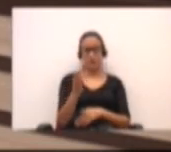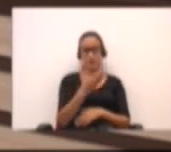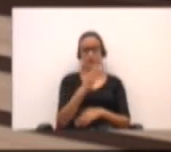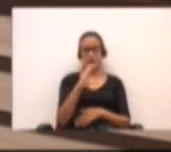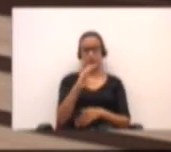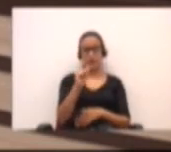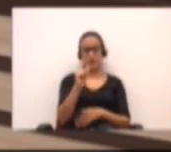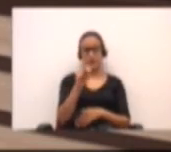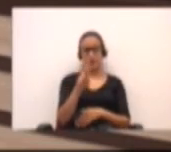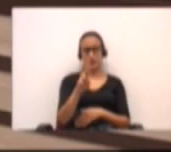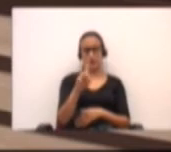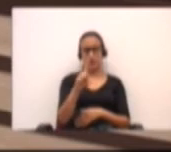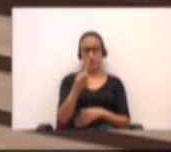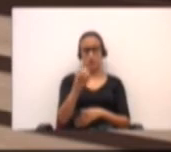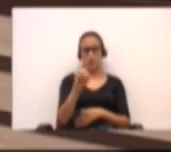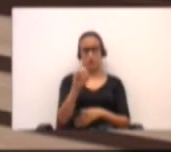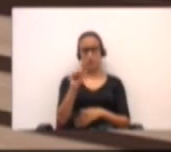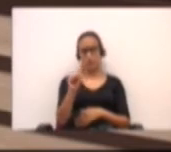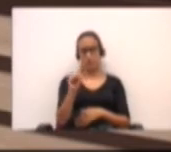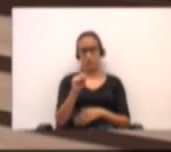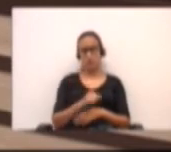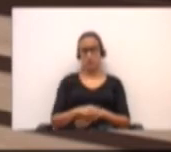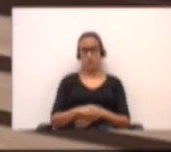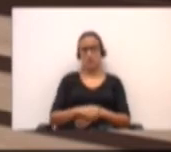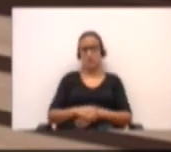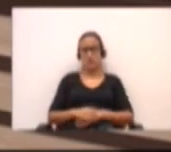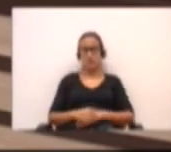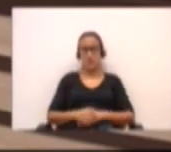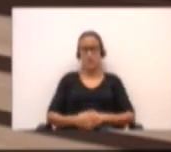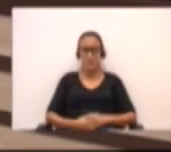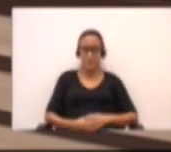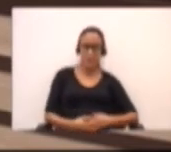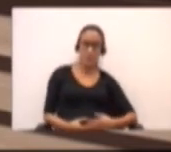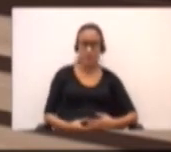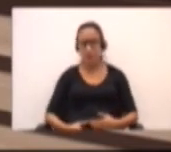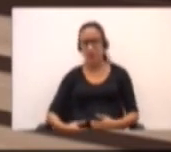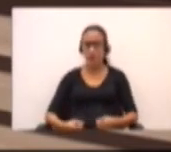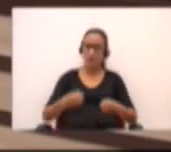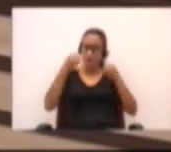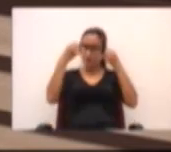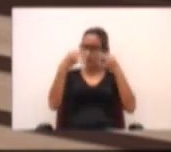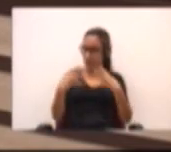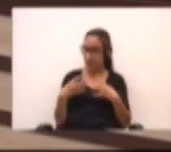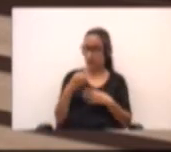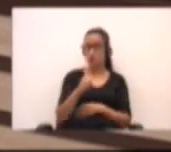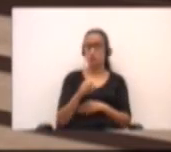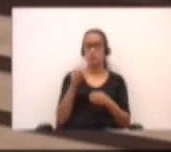o assunto do Ministério do Desenvolvimento Agrário, o INCRA.